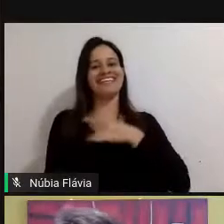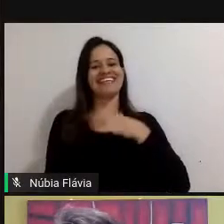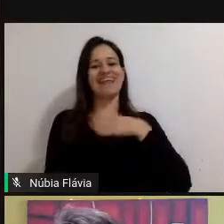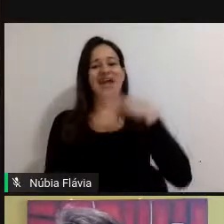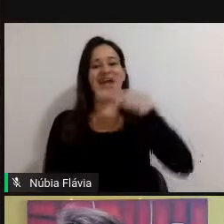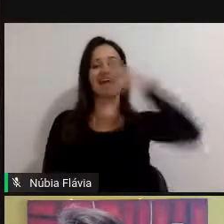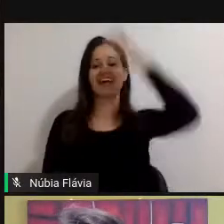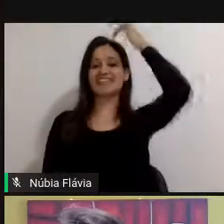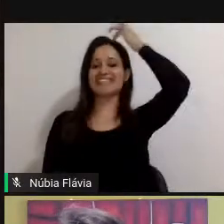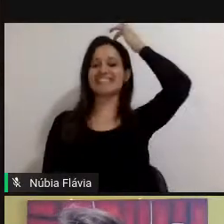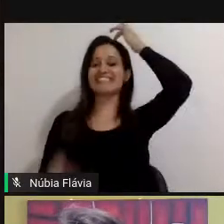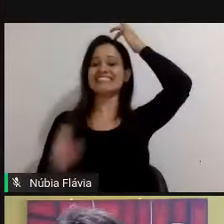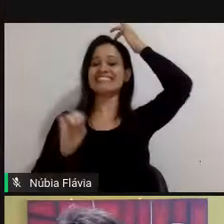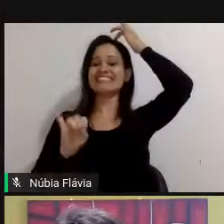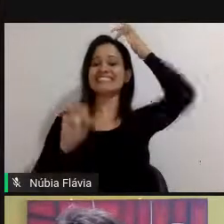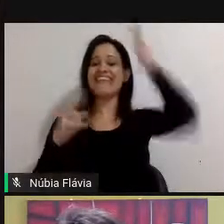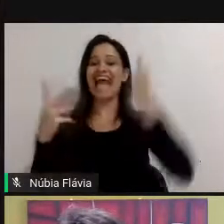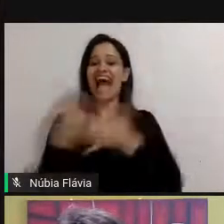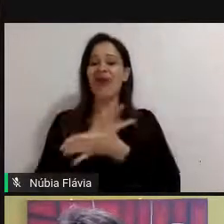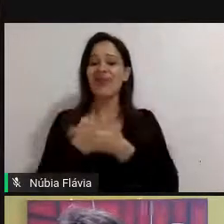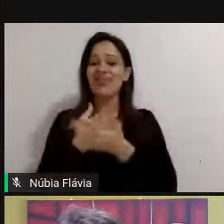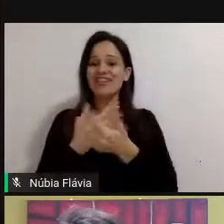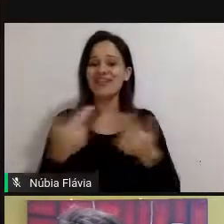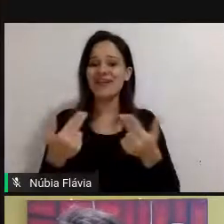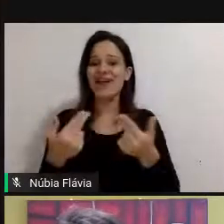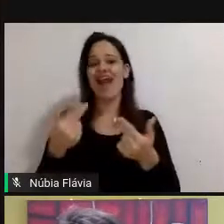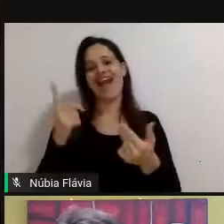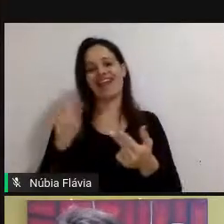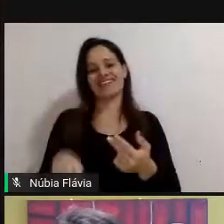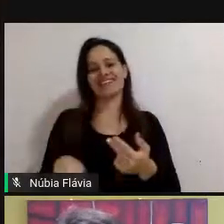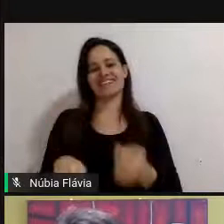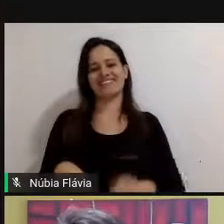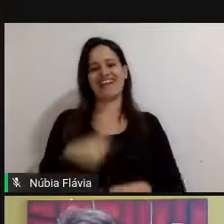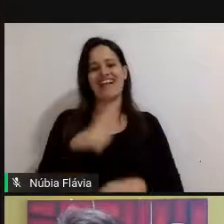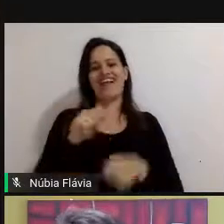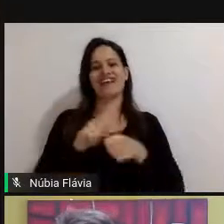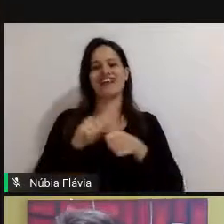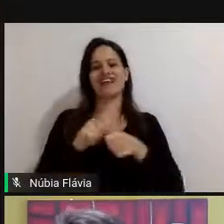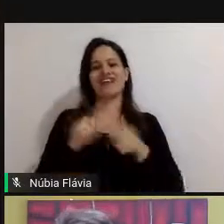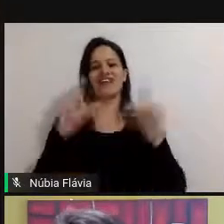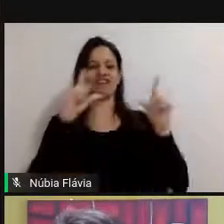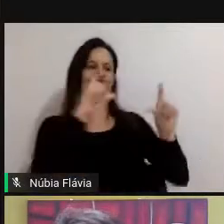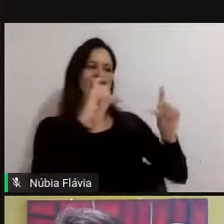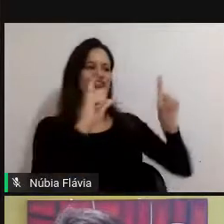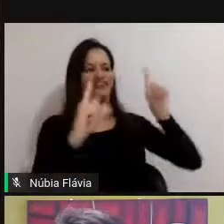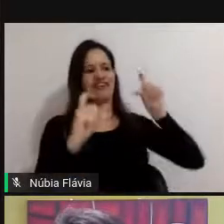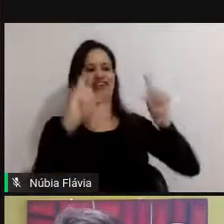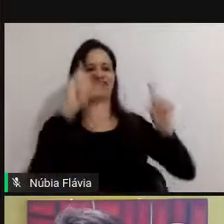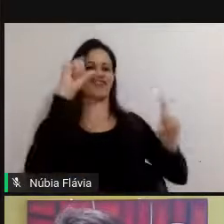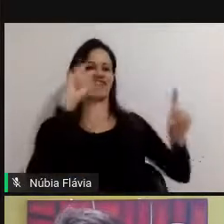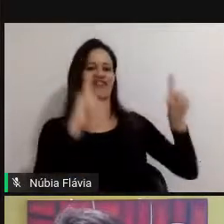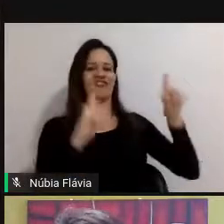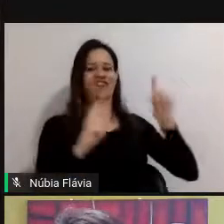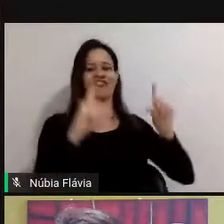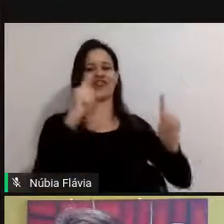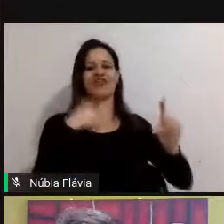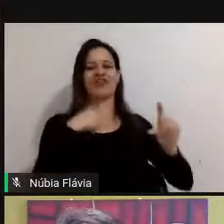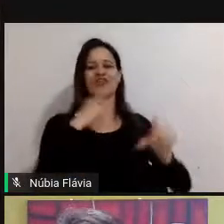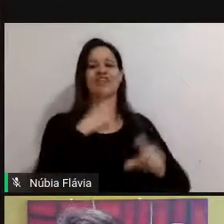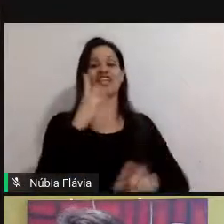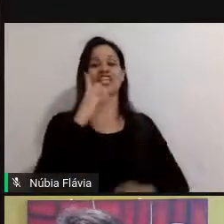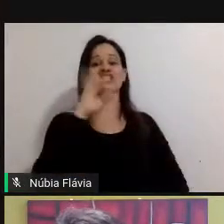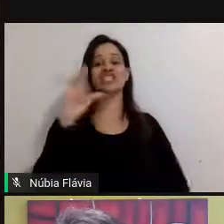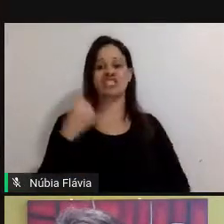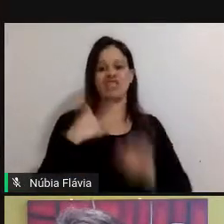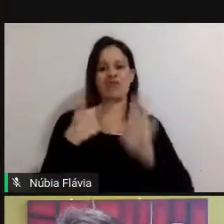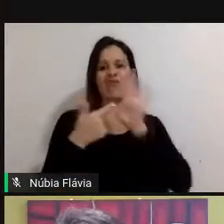por precaução, digamos assim. Mas no final ele estava até tirando foto do que estava acontecendo. Eu tenho até a foto desse dia aqui, eu vou